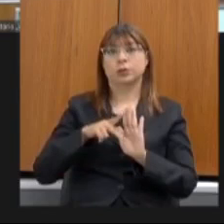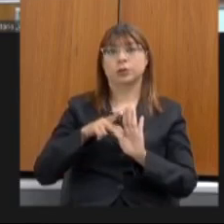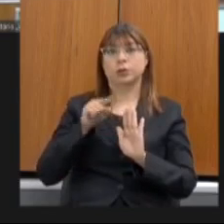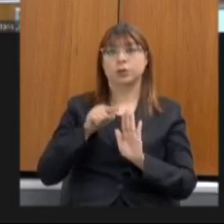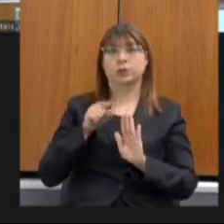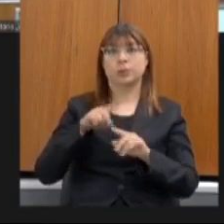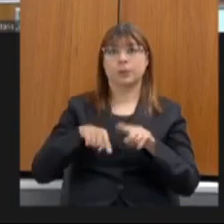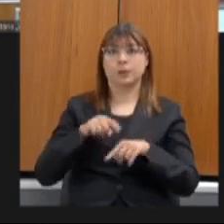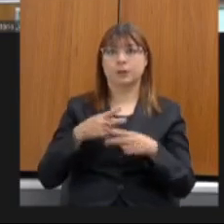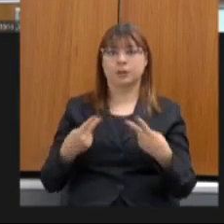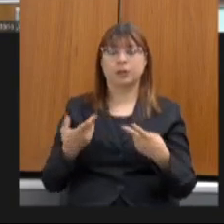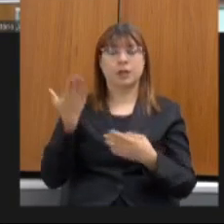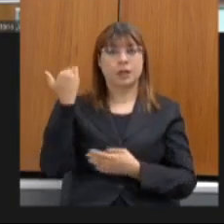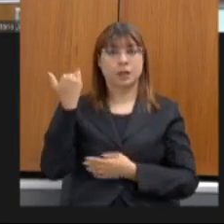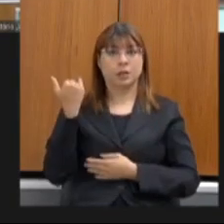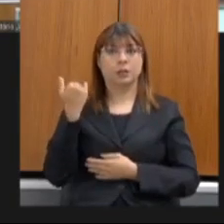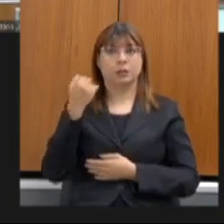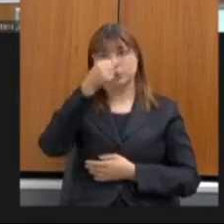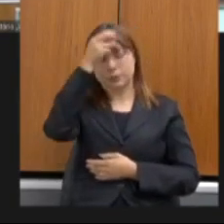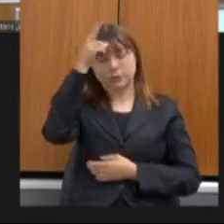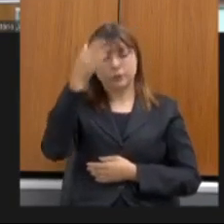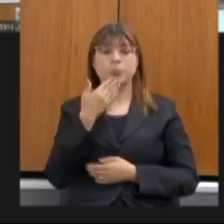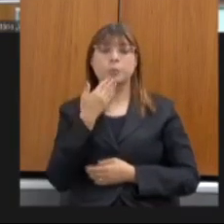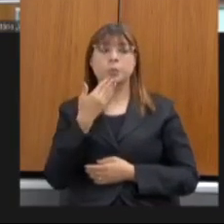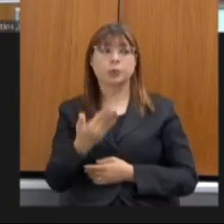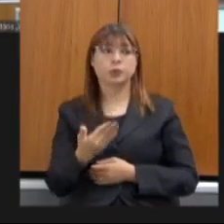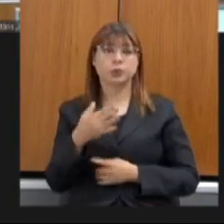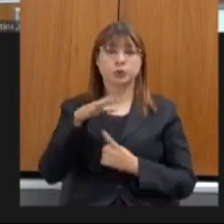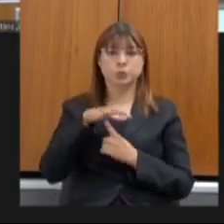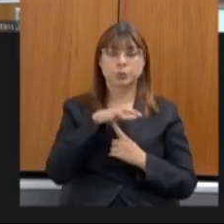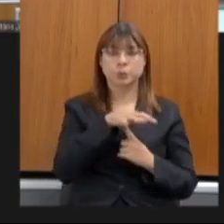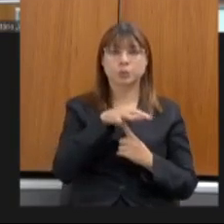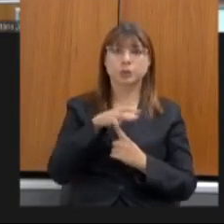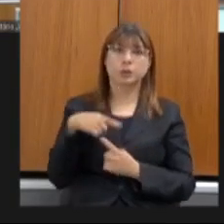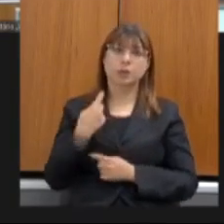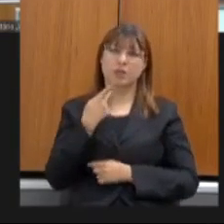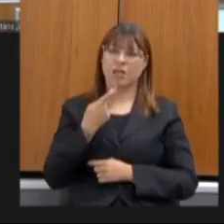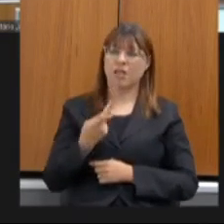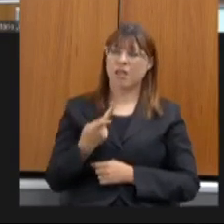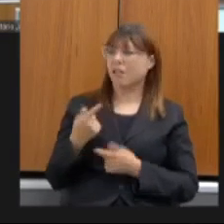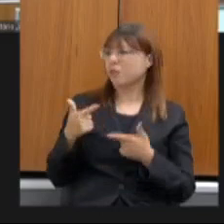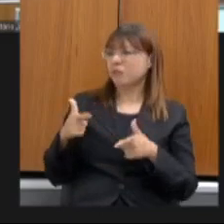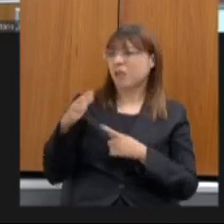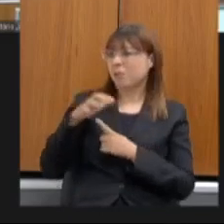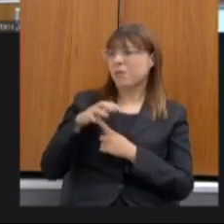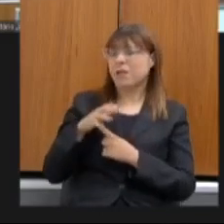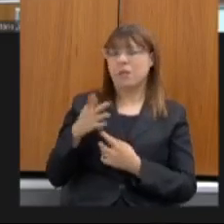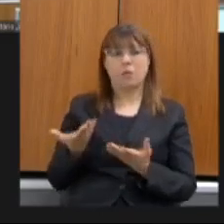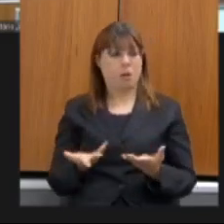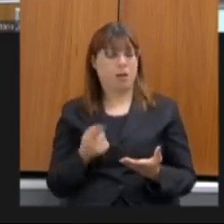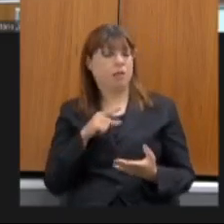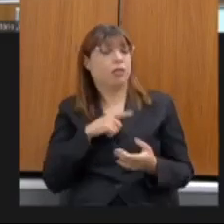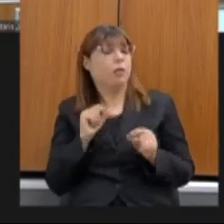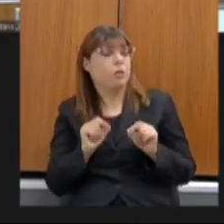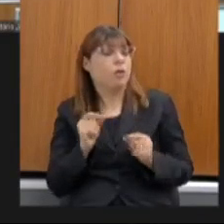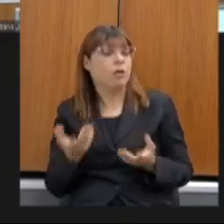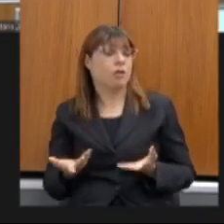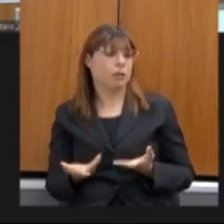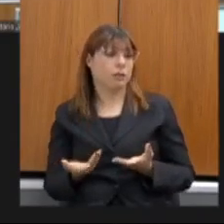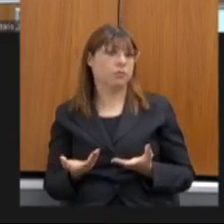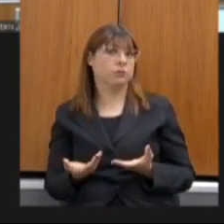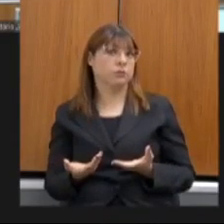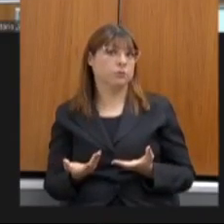antigamente o prefeito chegava lá para pedir barraca a gente falava assim tem barraca não aí ele falava o que que você tenha Então